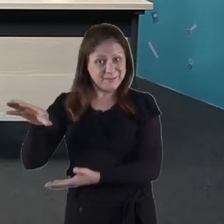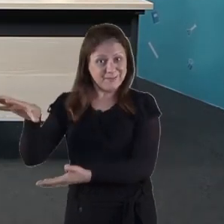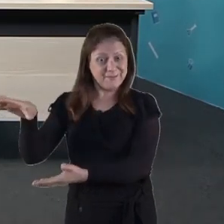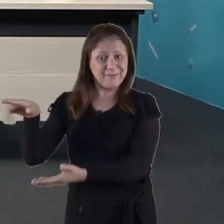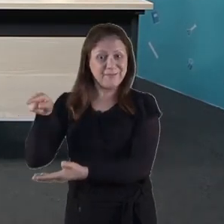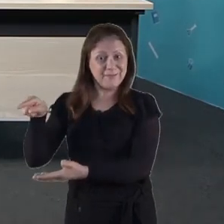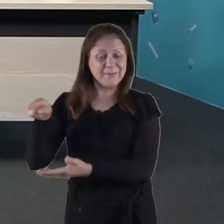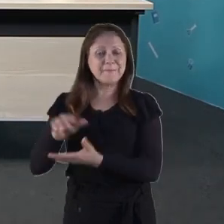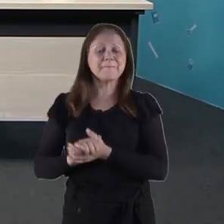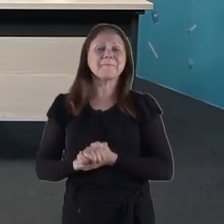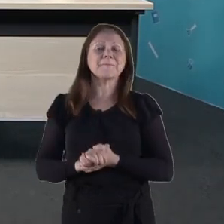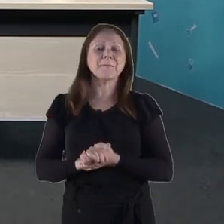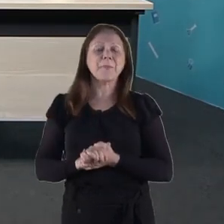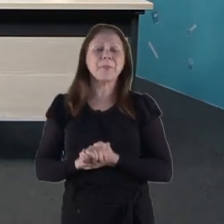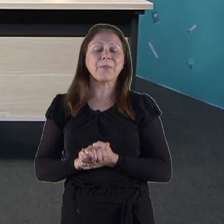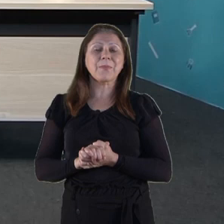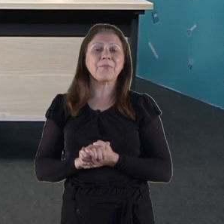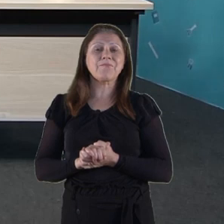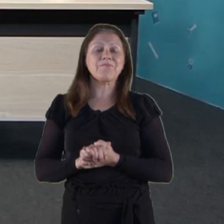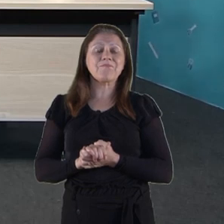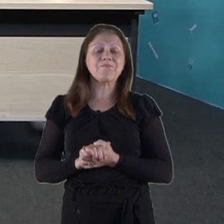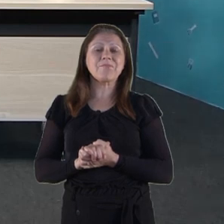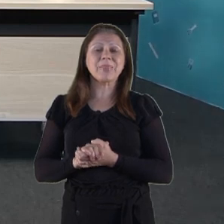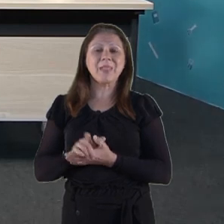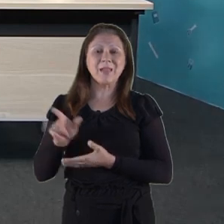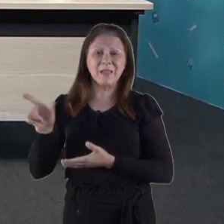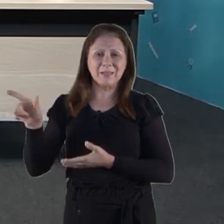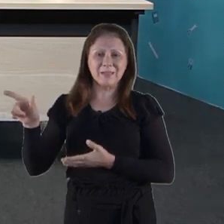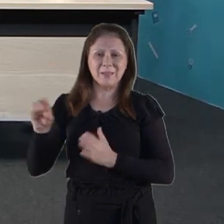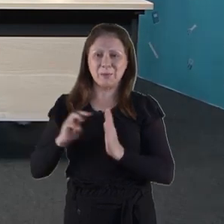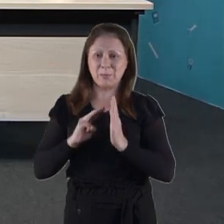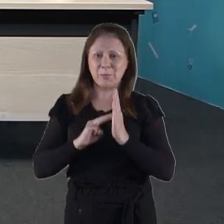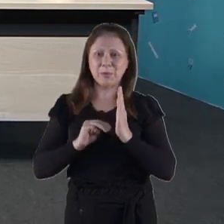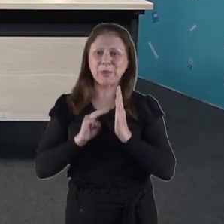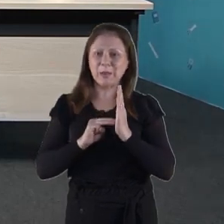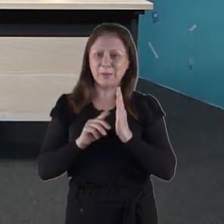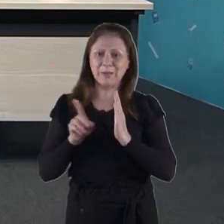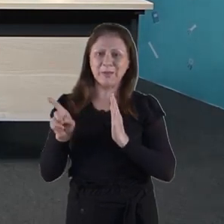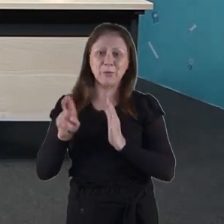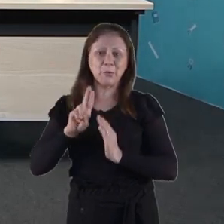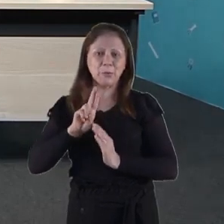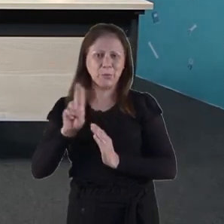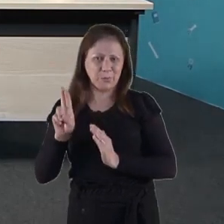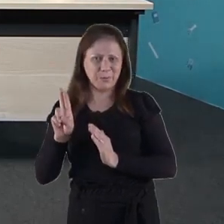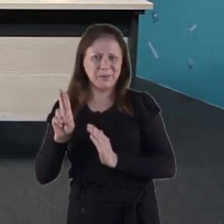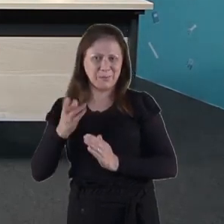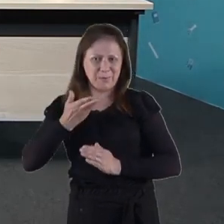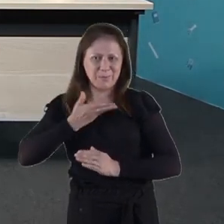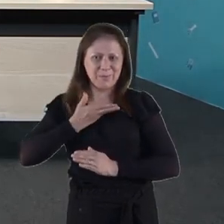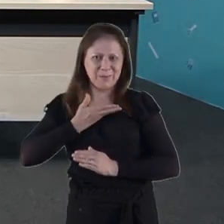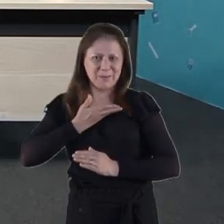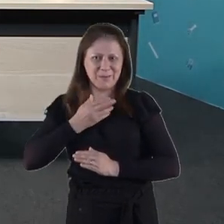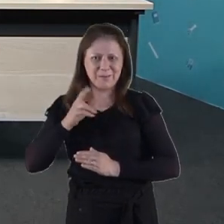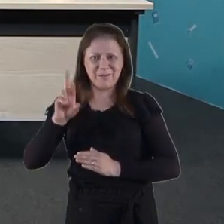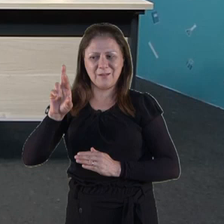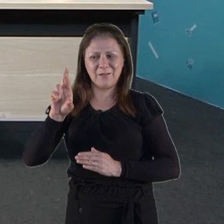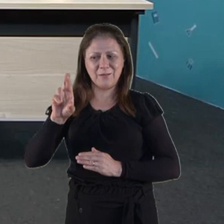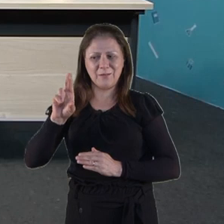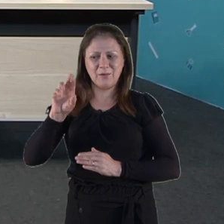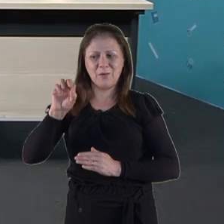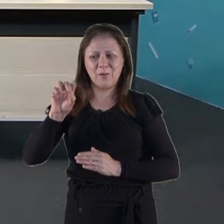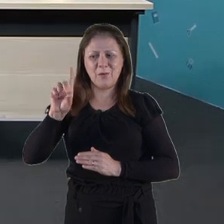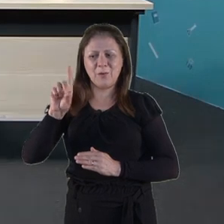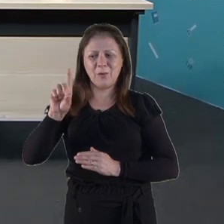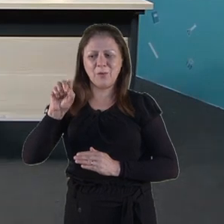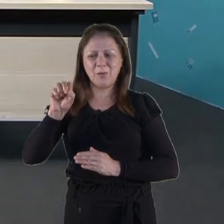entendimento. A partir desse modelo anatômico, que eu tenho que dar um nome, e eu acho que eu vou chamar ele de